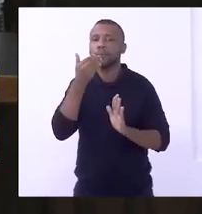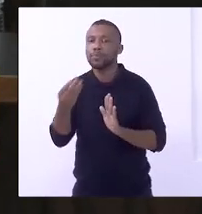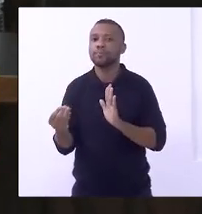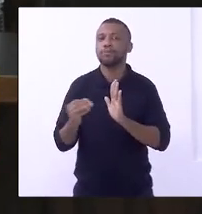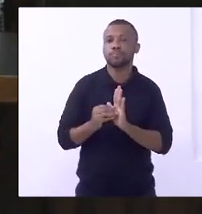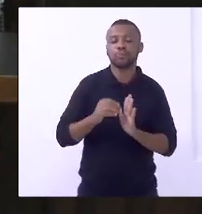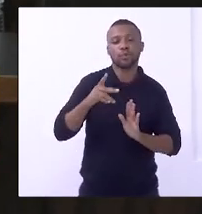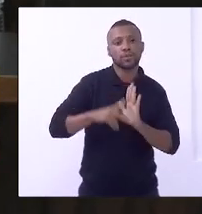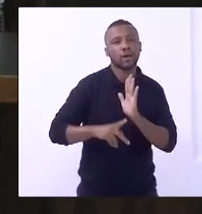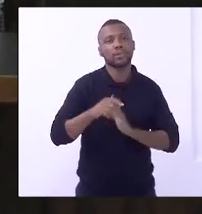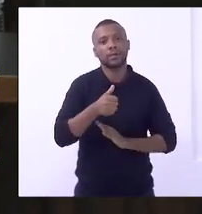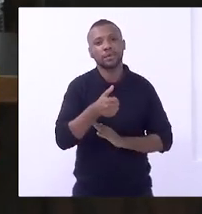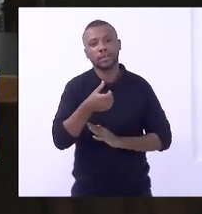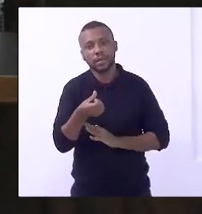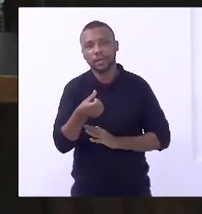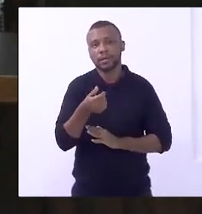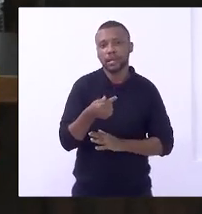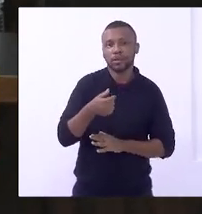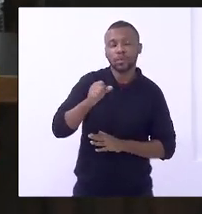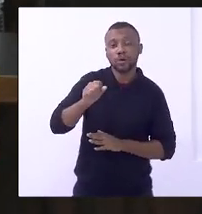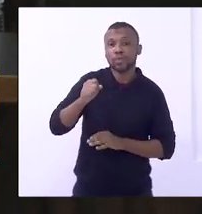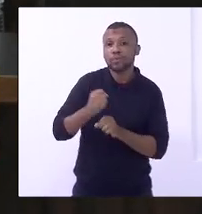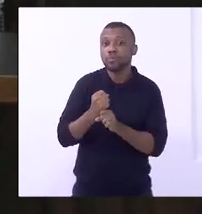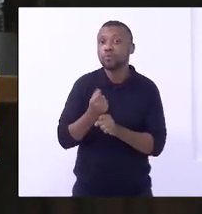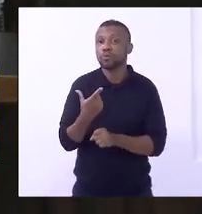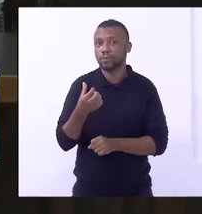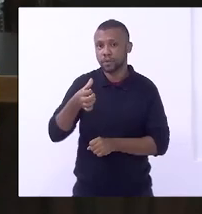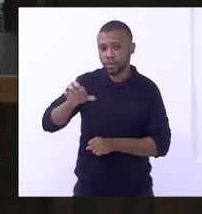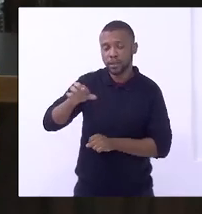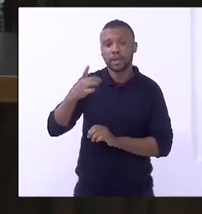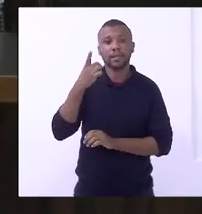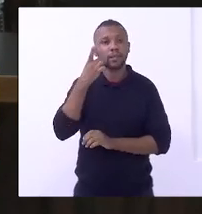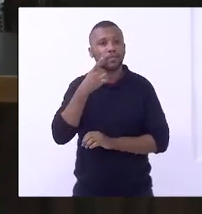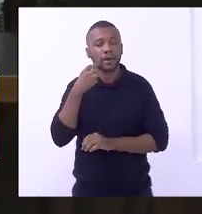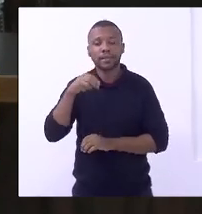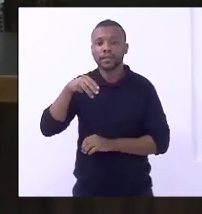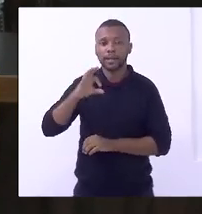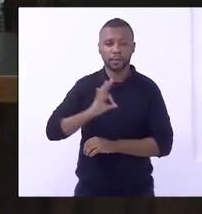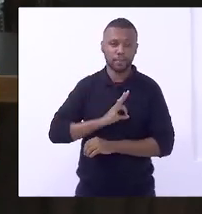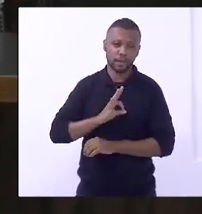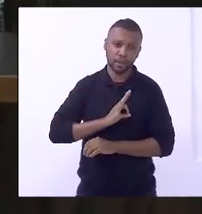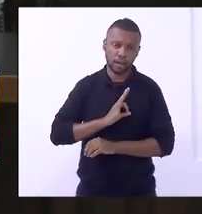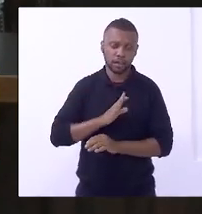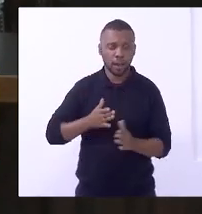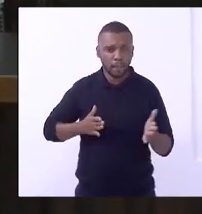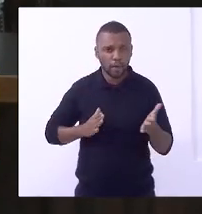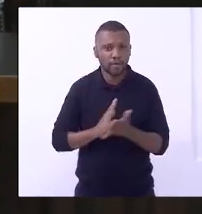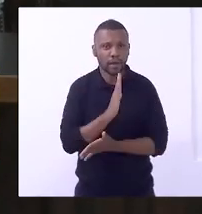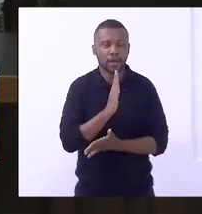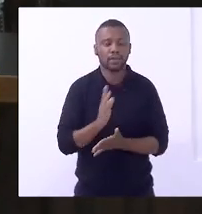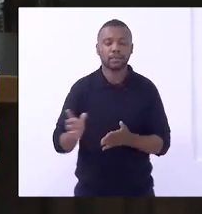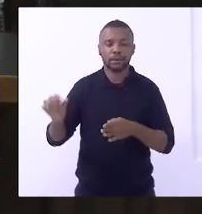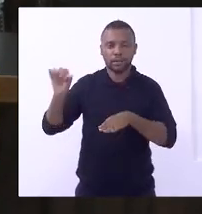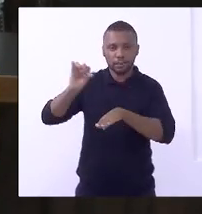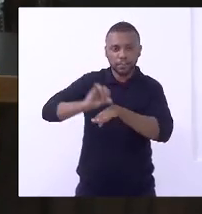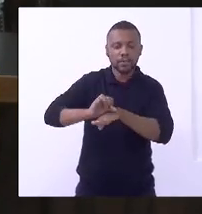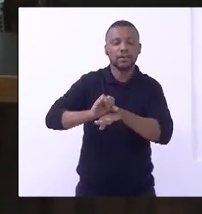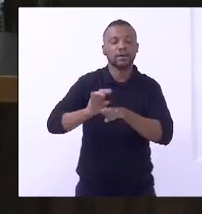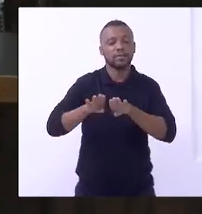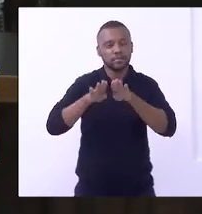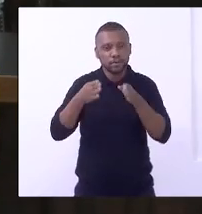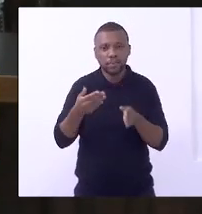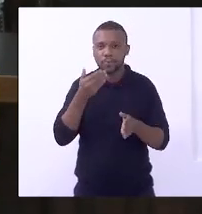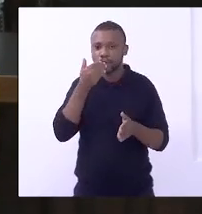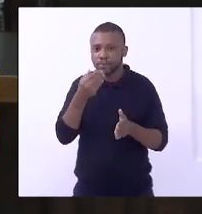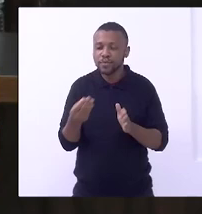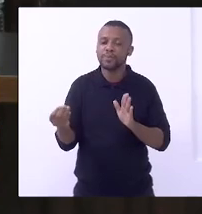1678 de 2019, da deputada Marta Rocha. Senhores que aprovam, permaneçam como estão. Aprovado. Há sobre a mesa inclusão na ordem do